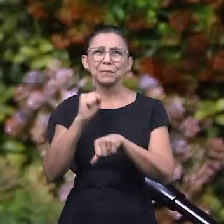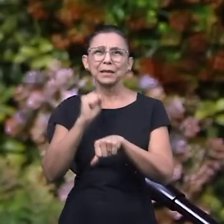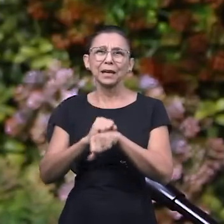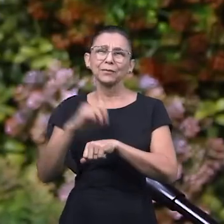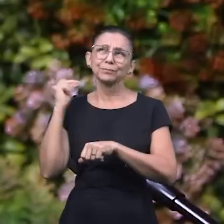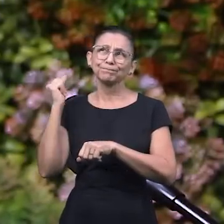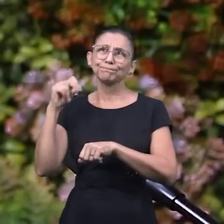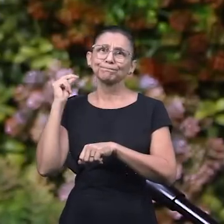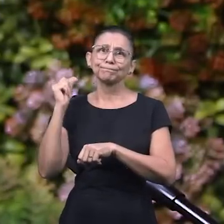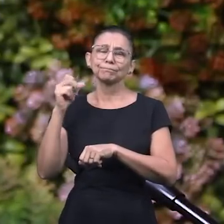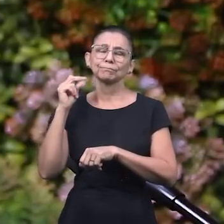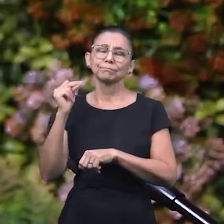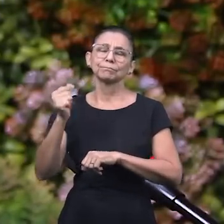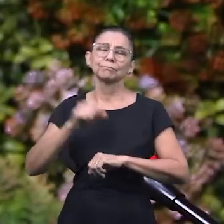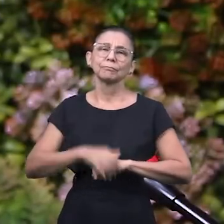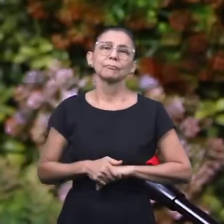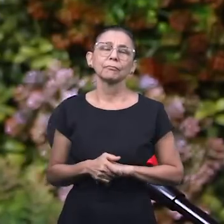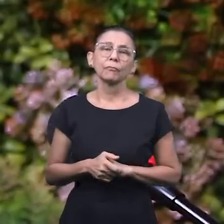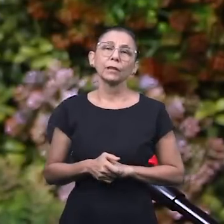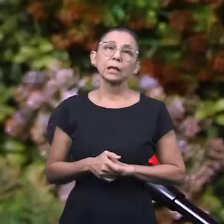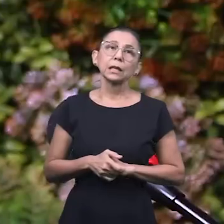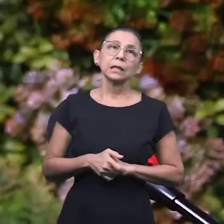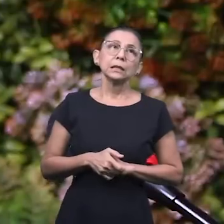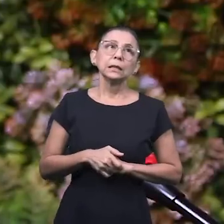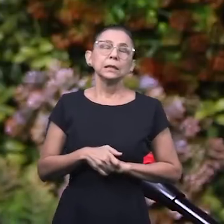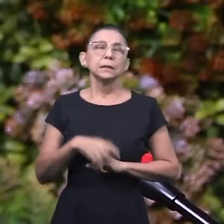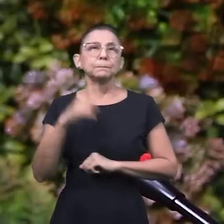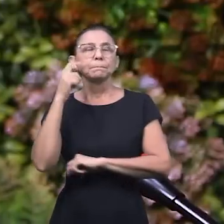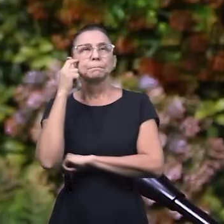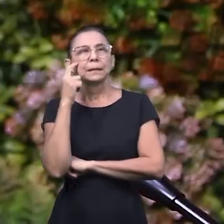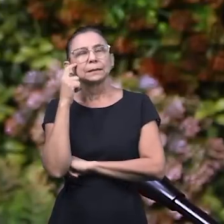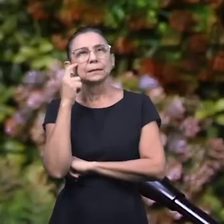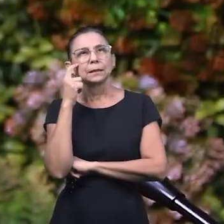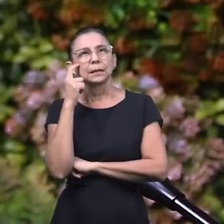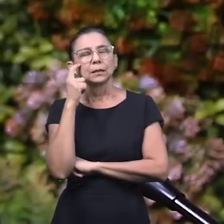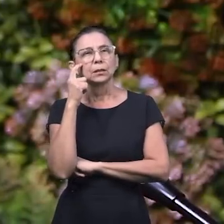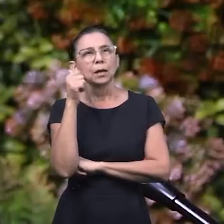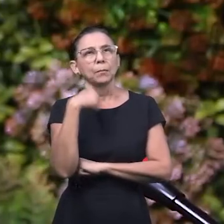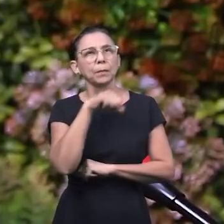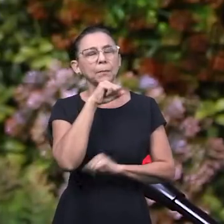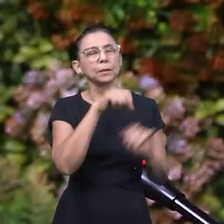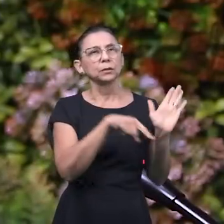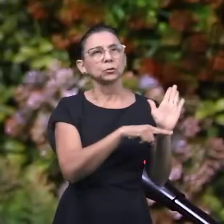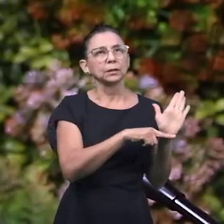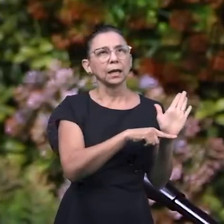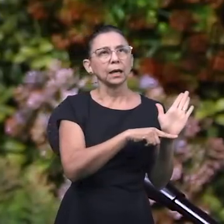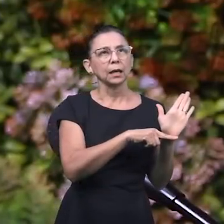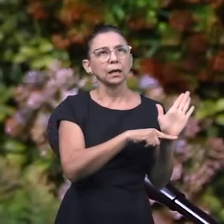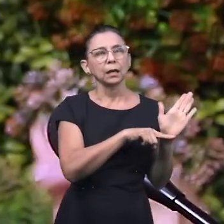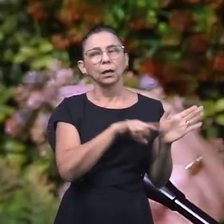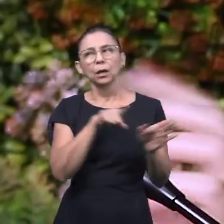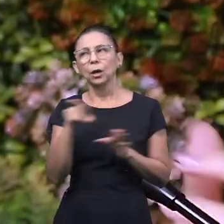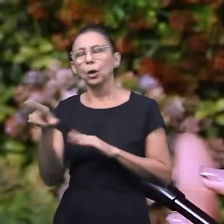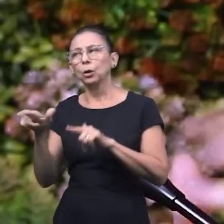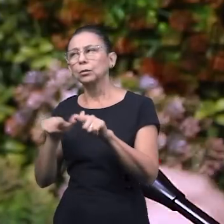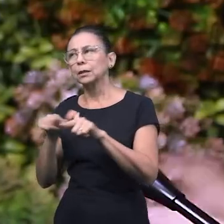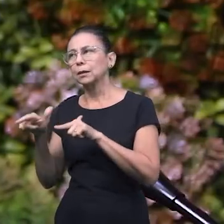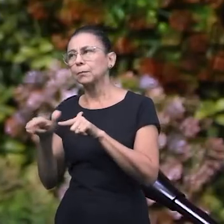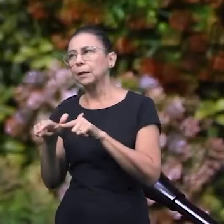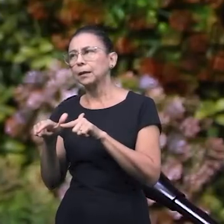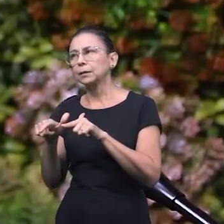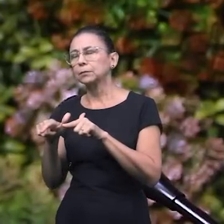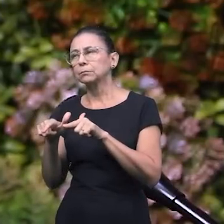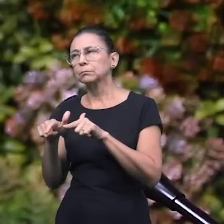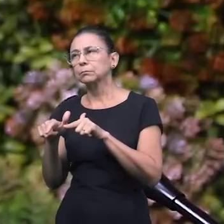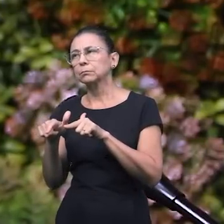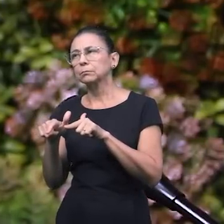tempo. E ali, entre participar do trabalho e ajudar minha mãe, a resposta seria